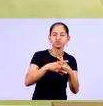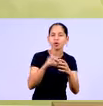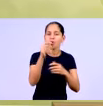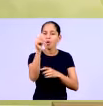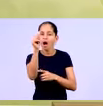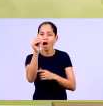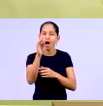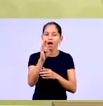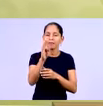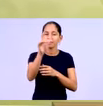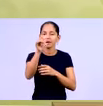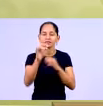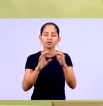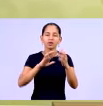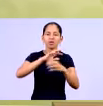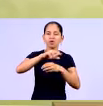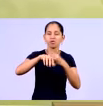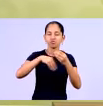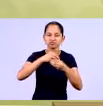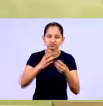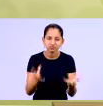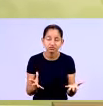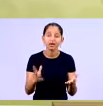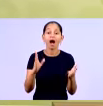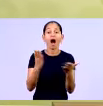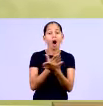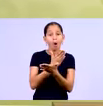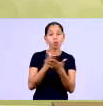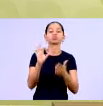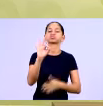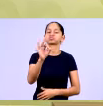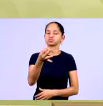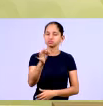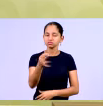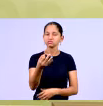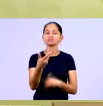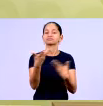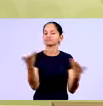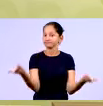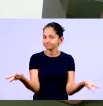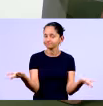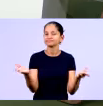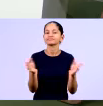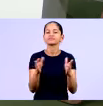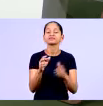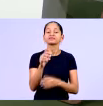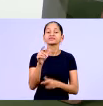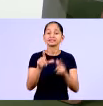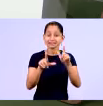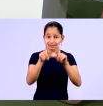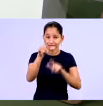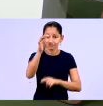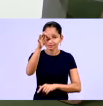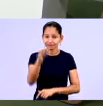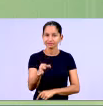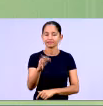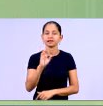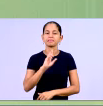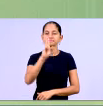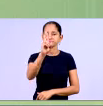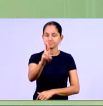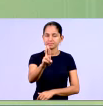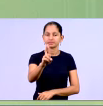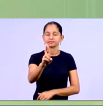sabia, mas teve alguns campos aí, alguns grupos que acertaram, tá? Então, perfeito. A alternativa aqui na 2